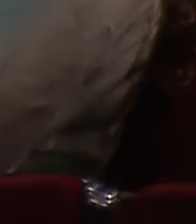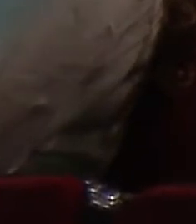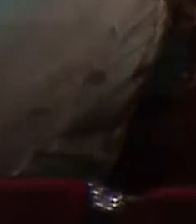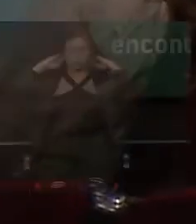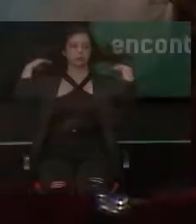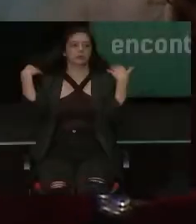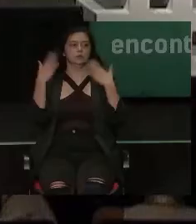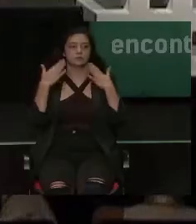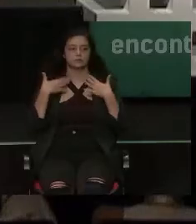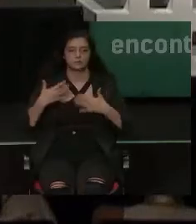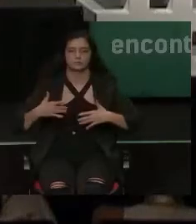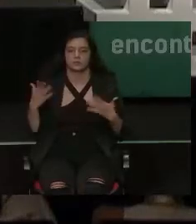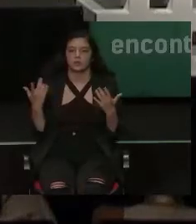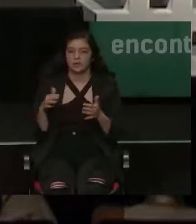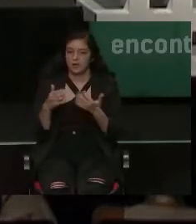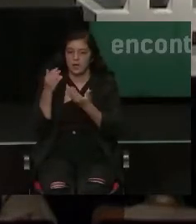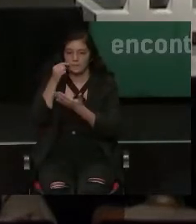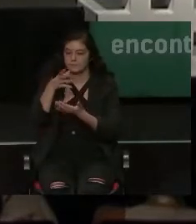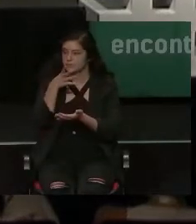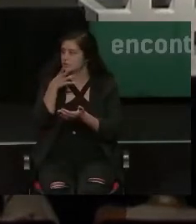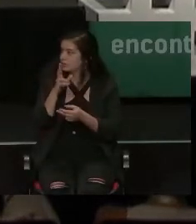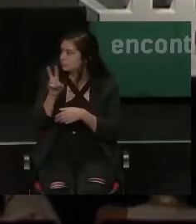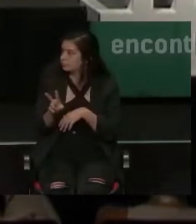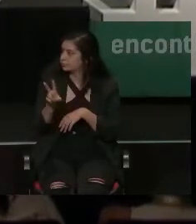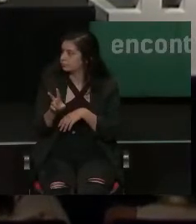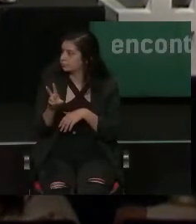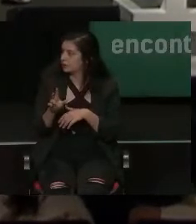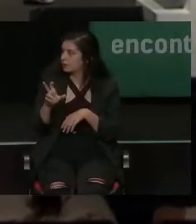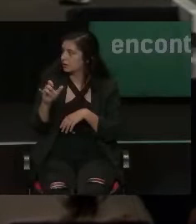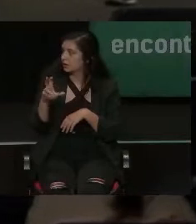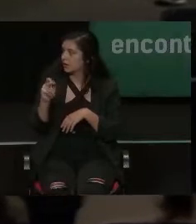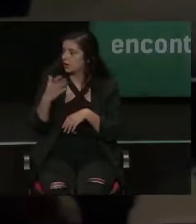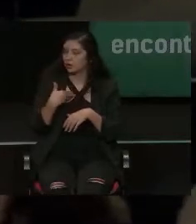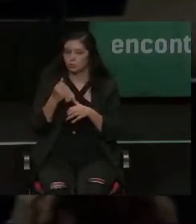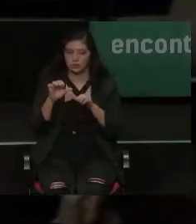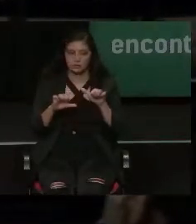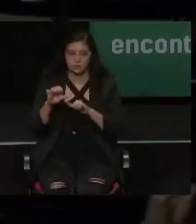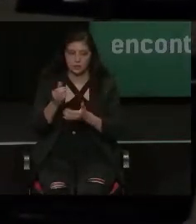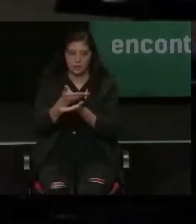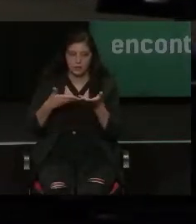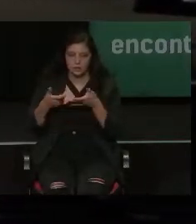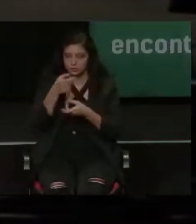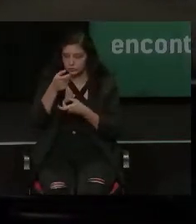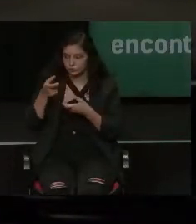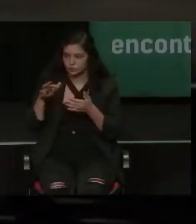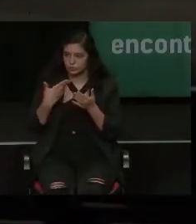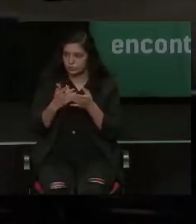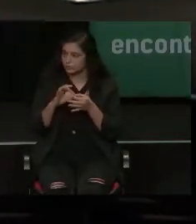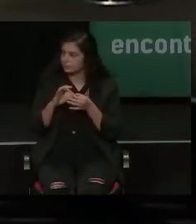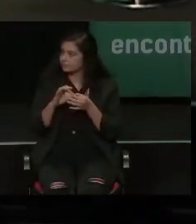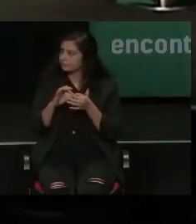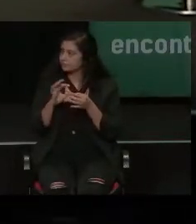Vamos então passar à segunda apresentação. Ricardo Pinto, Laboratórios Digitais de Ambientes e Interações Humanas, com